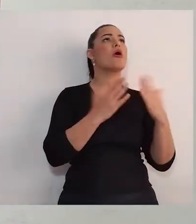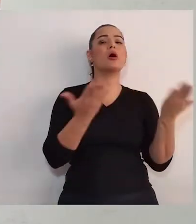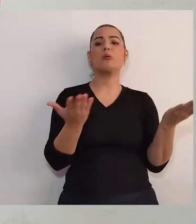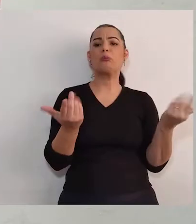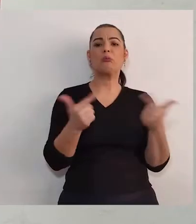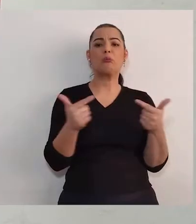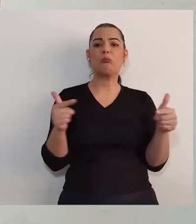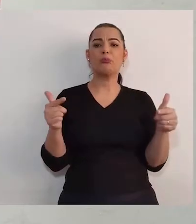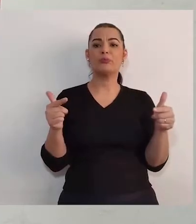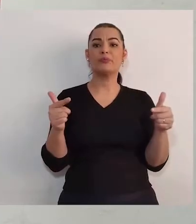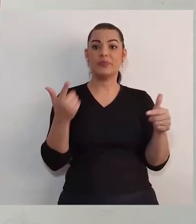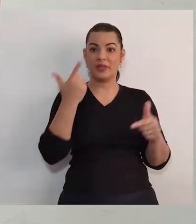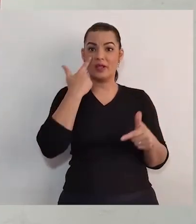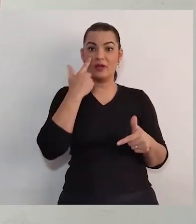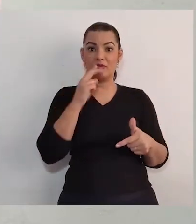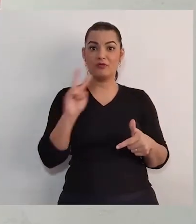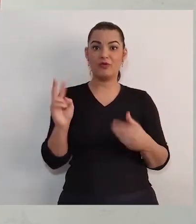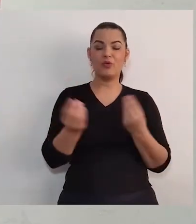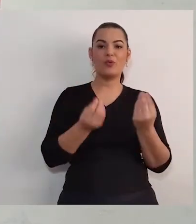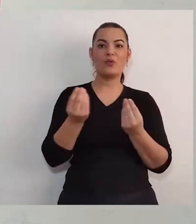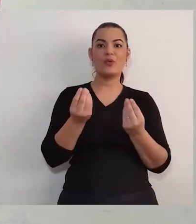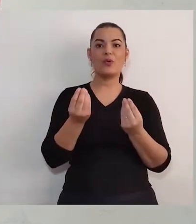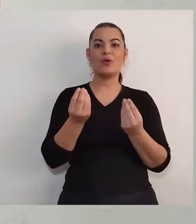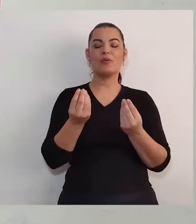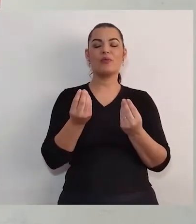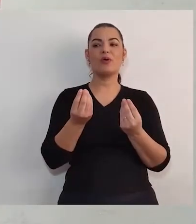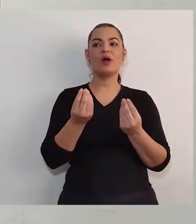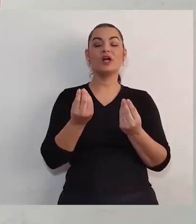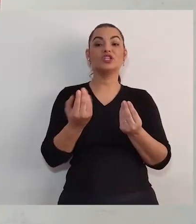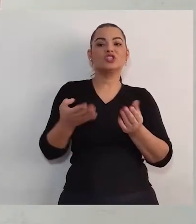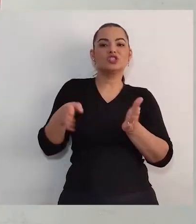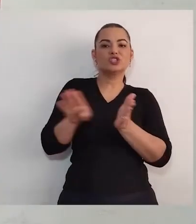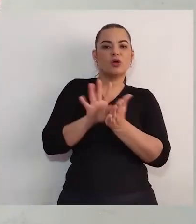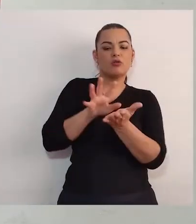ocupação do espaço a partir da segunda imagem.